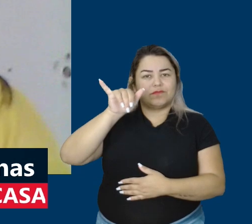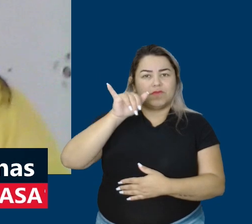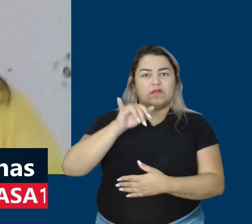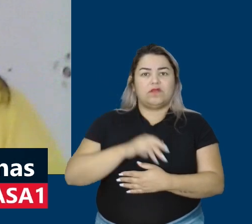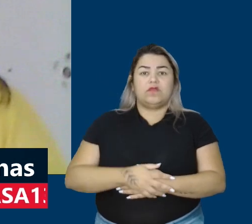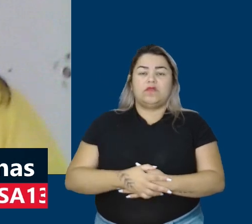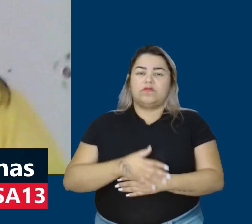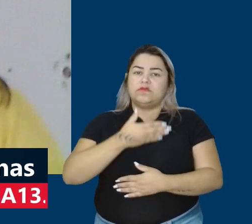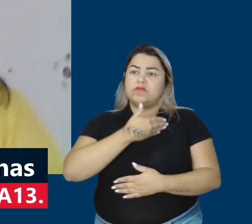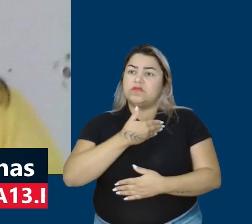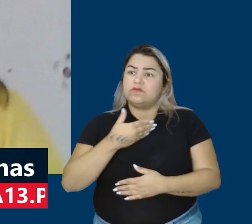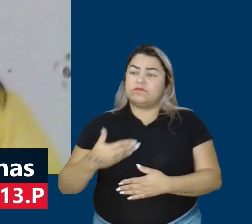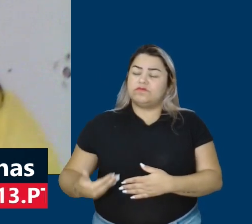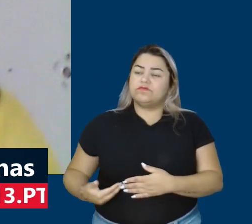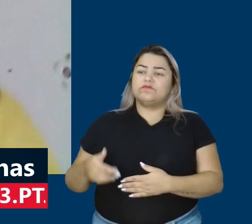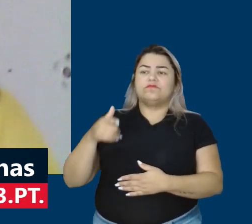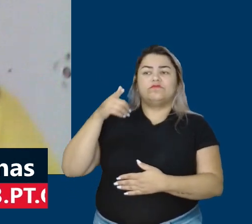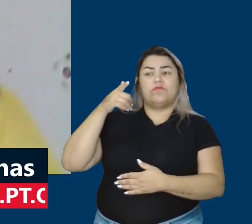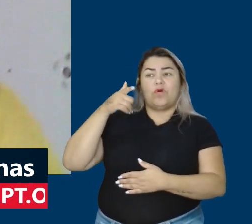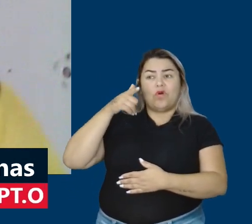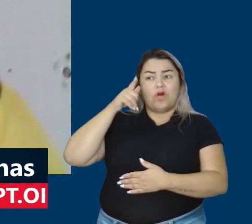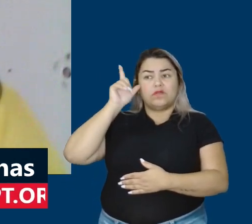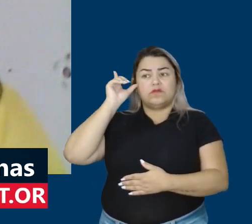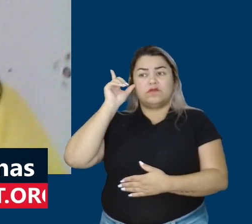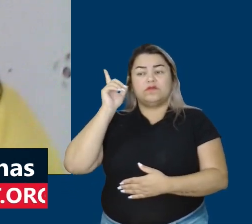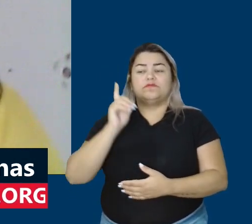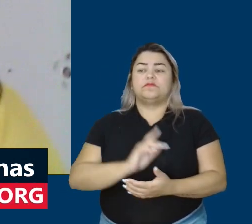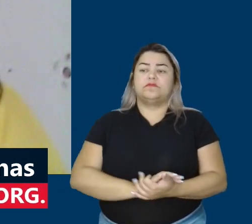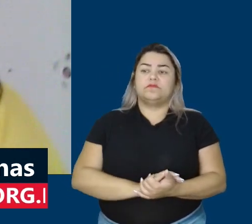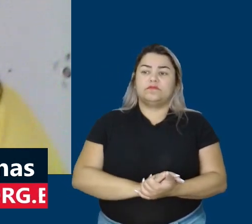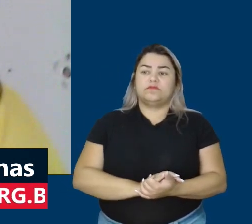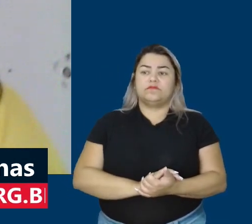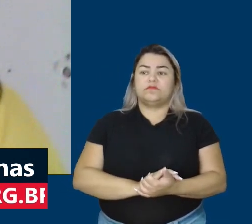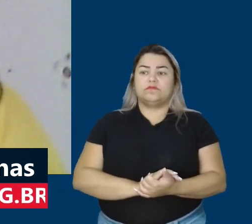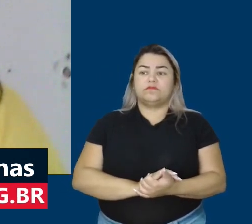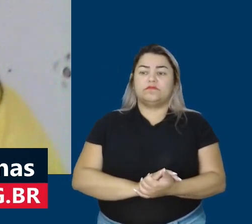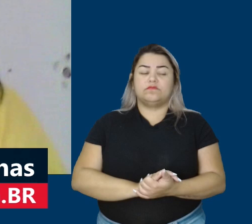o governo anterior foi muito